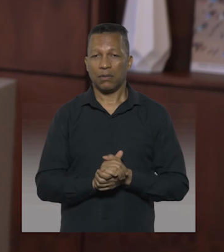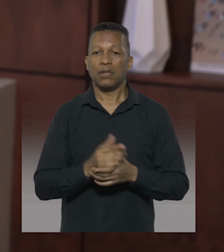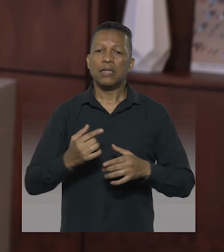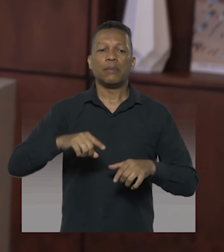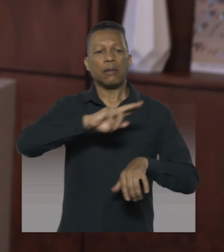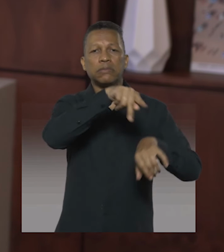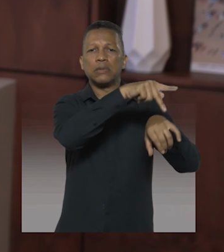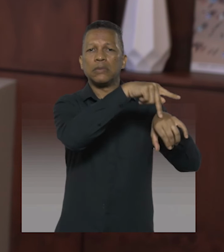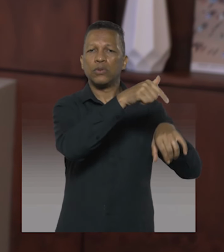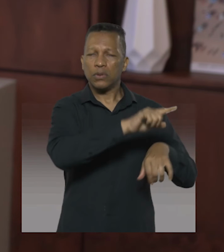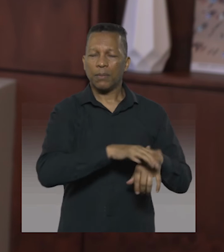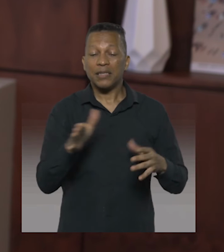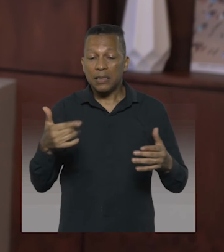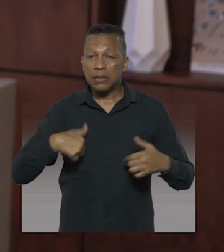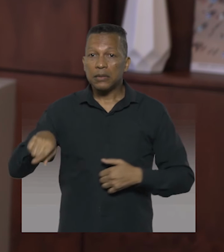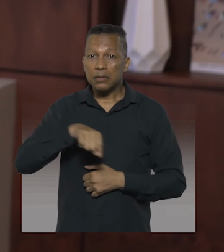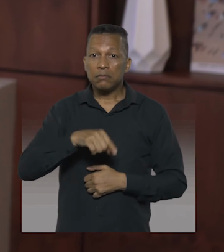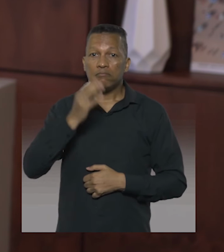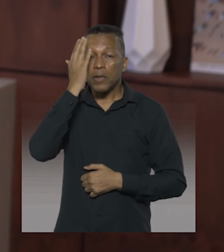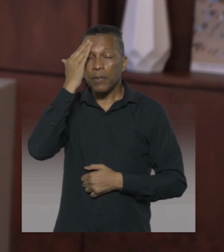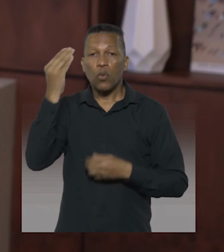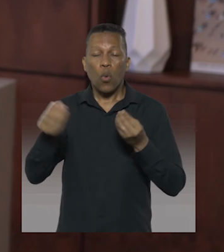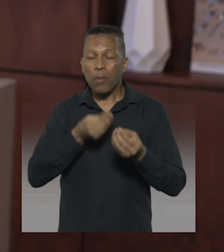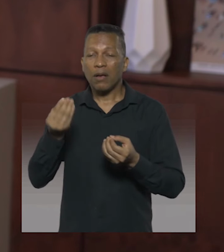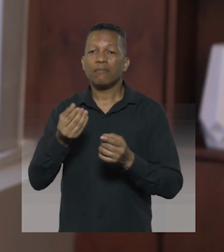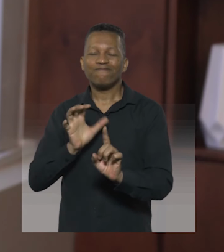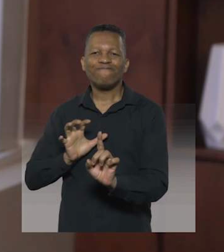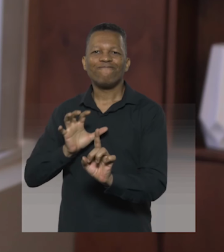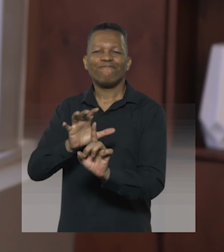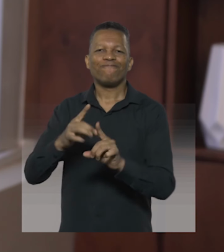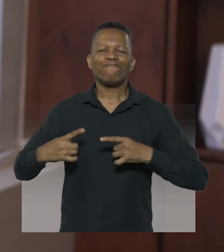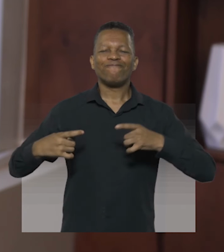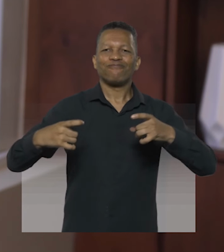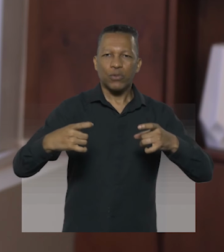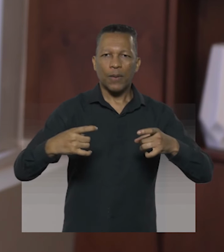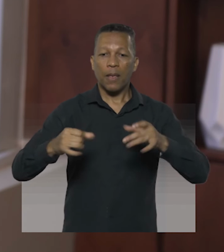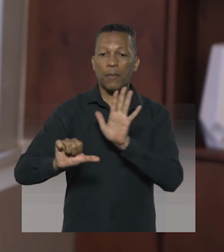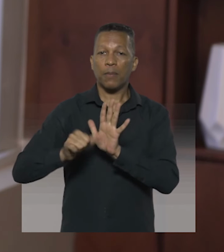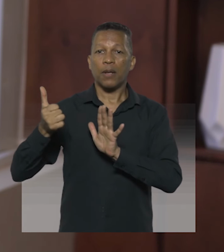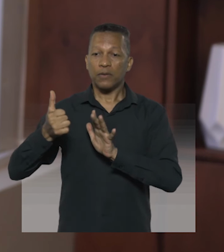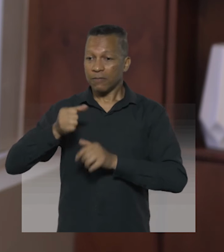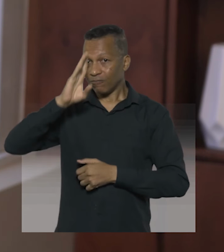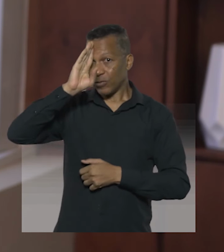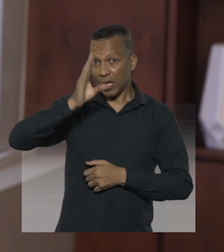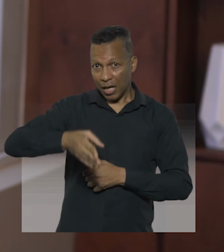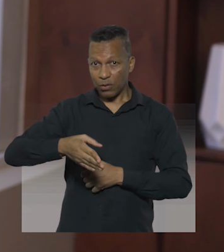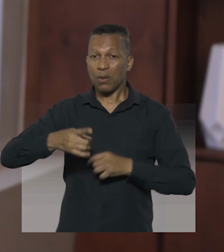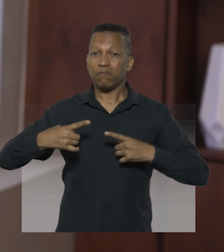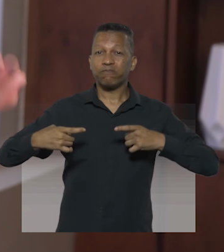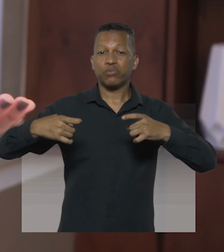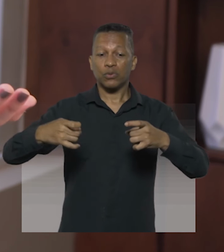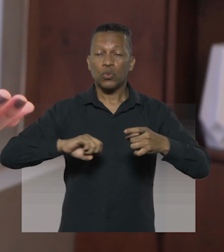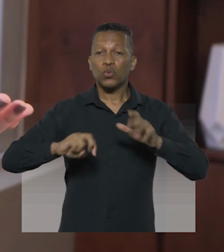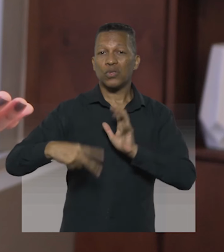Mas a partir do que sabemos até aqui, quais os efeitos dessa guerra sobre a economia global? Primeiro, devemos separar os impactos diretos do conflito daqueles